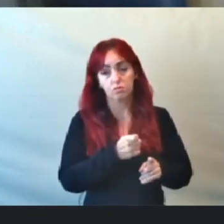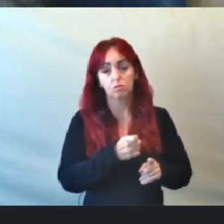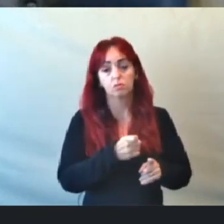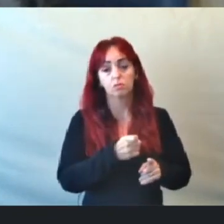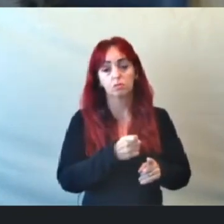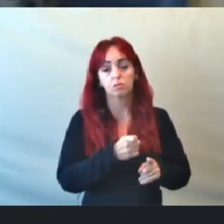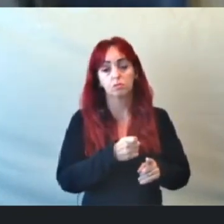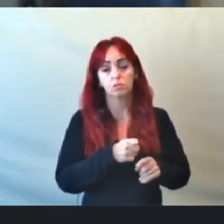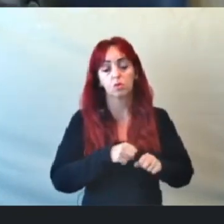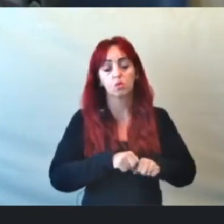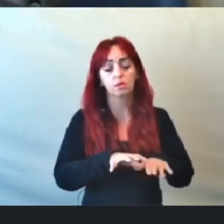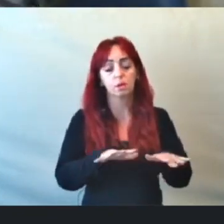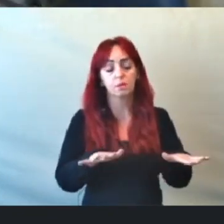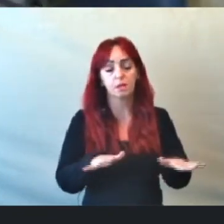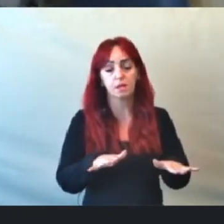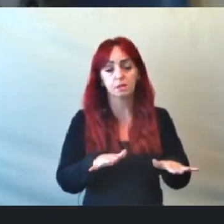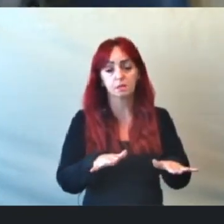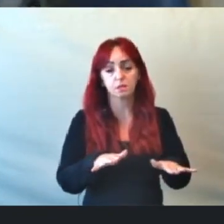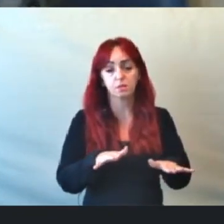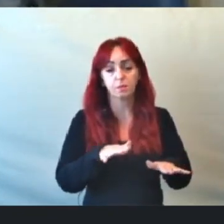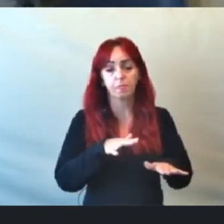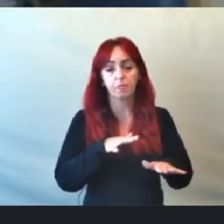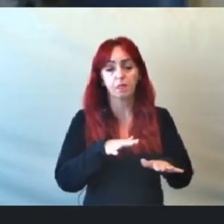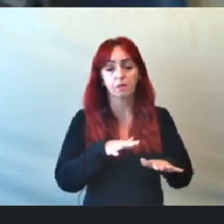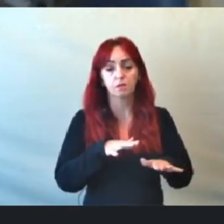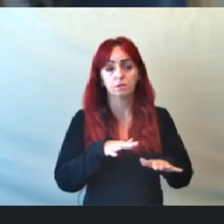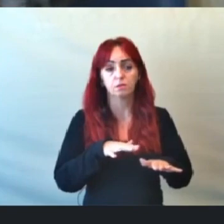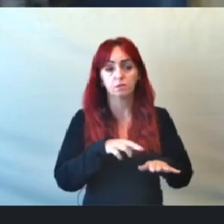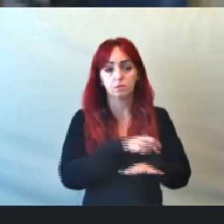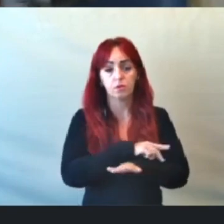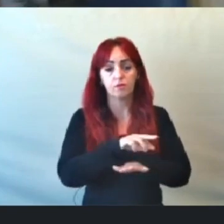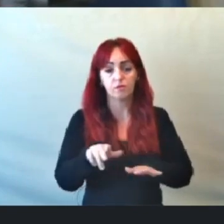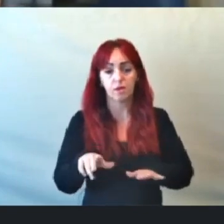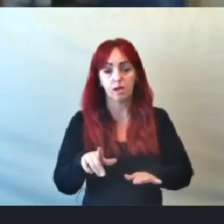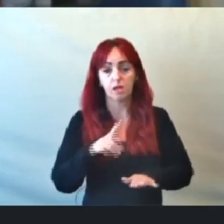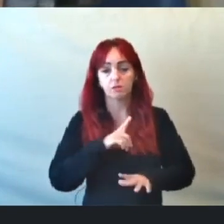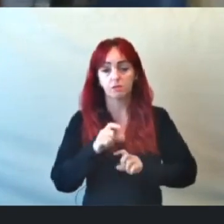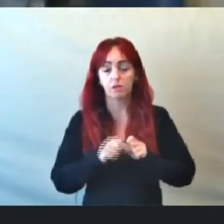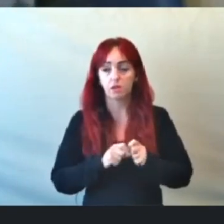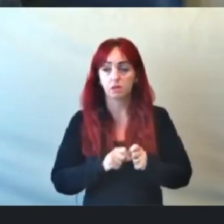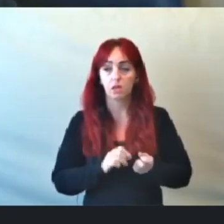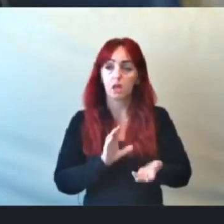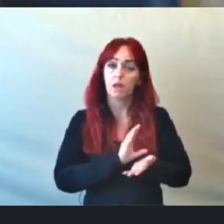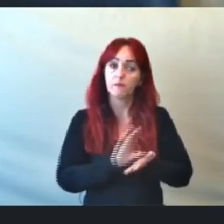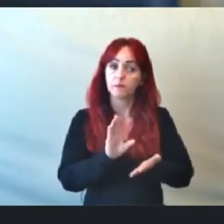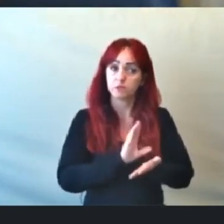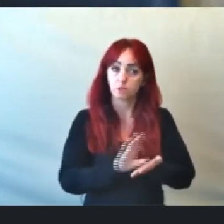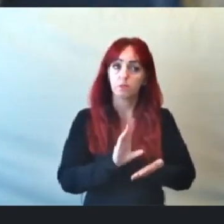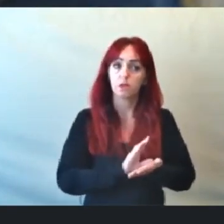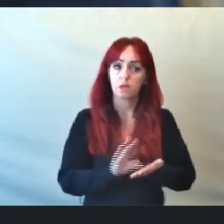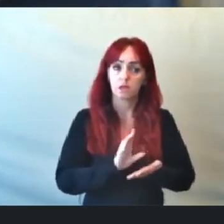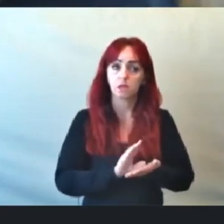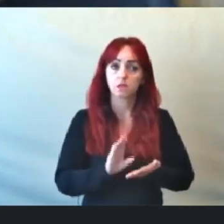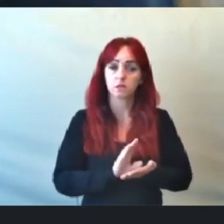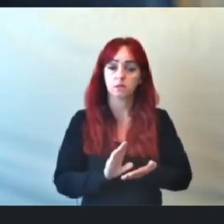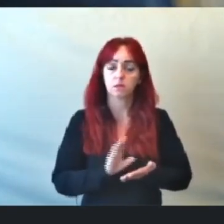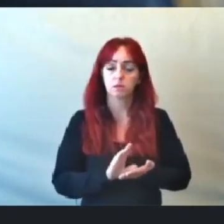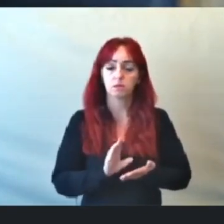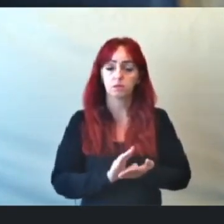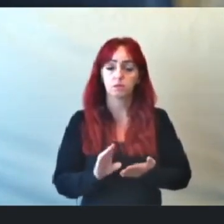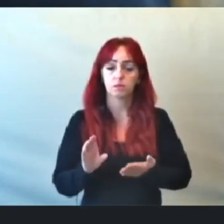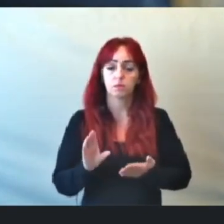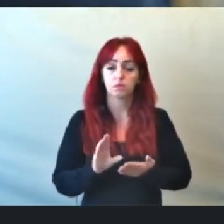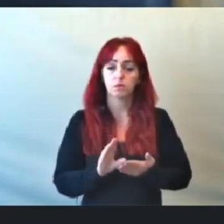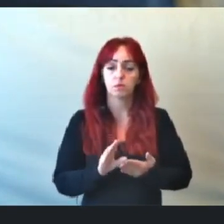por poluição difusa. E fizeram investimentos vultosos de infraestrutura